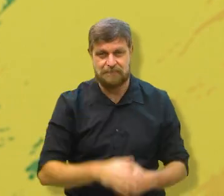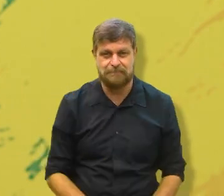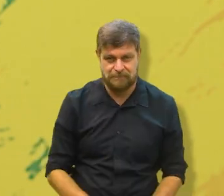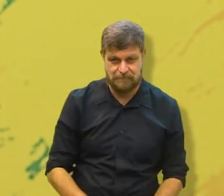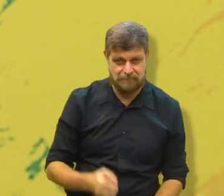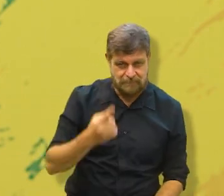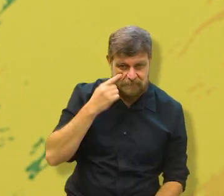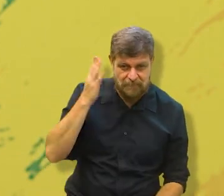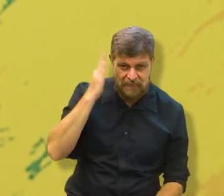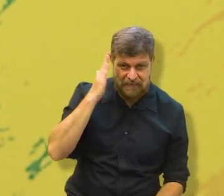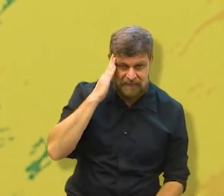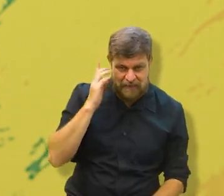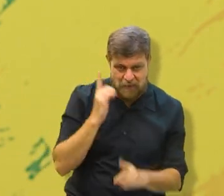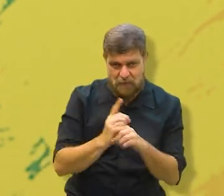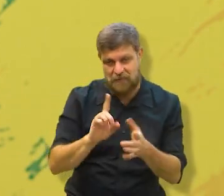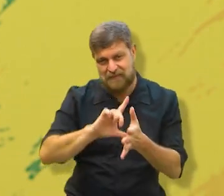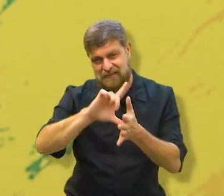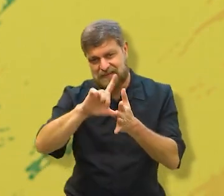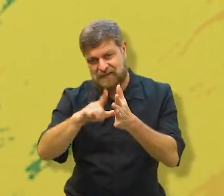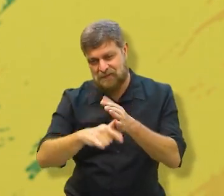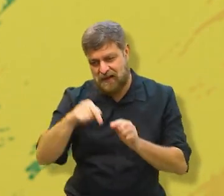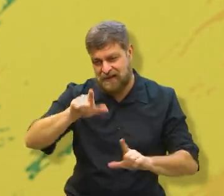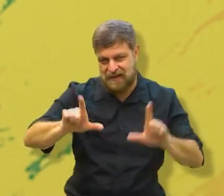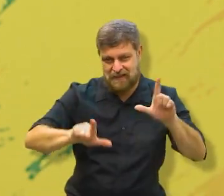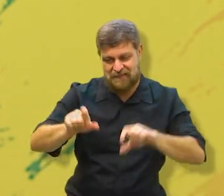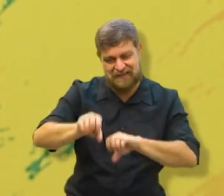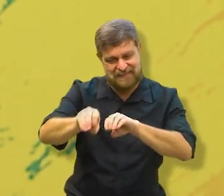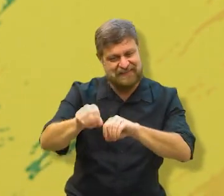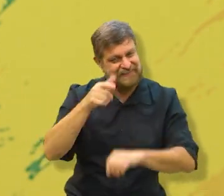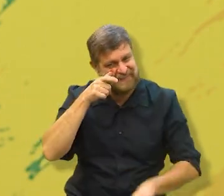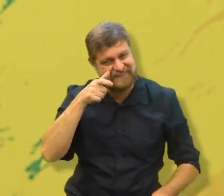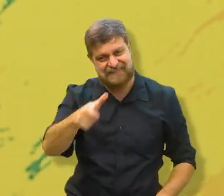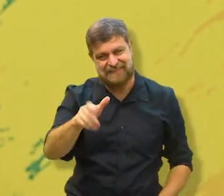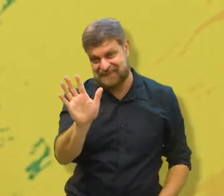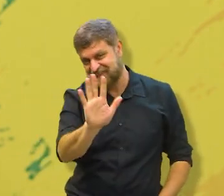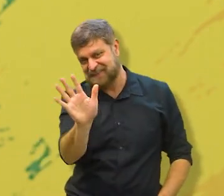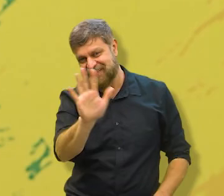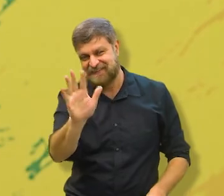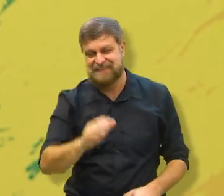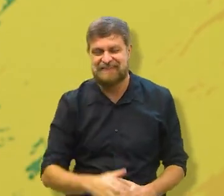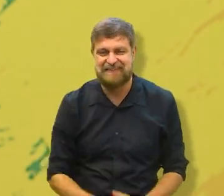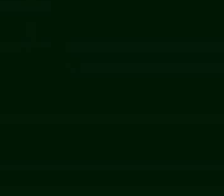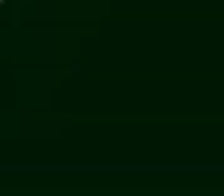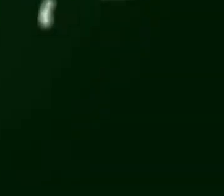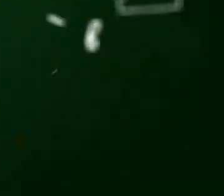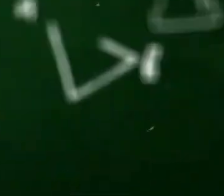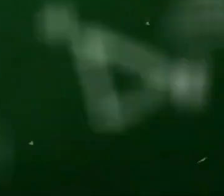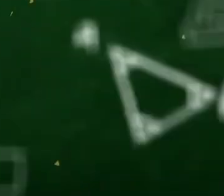Bom, pessoal, já sabem, né? Até a próxima oportunidade aqui no quadro De Olho na Educação. Tchau.